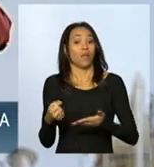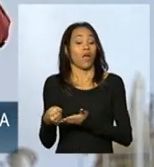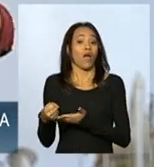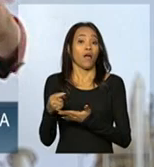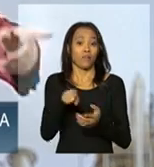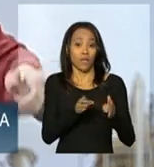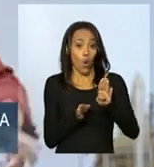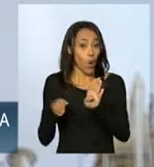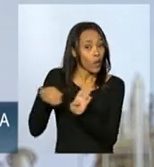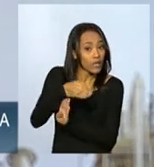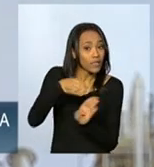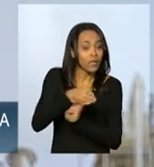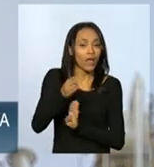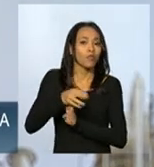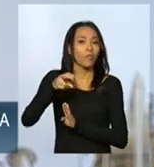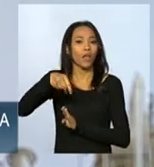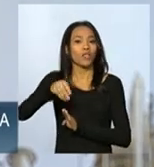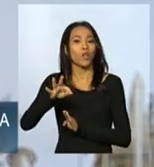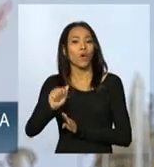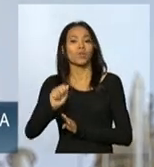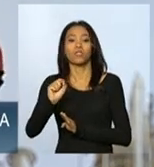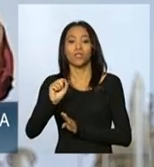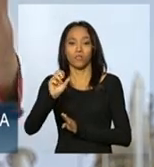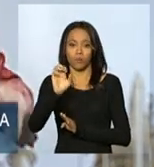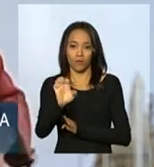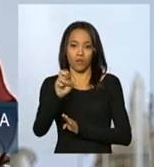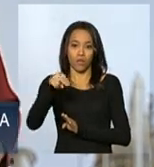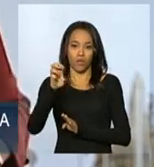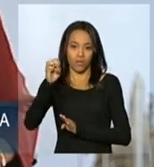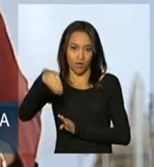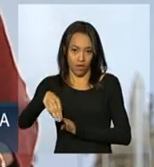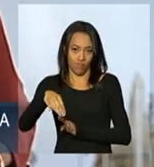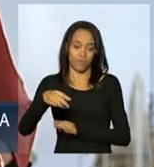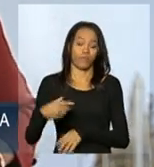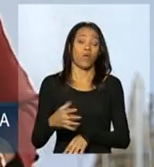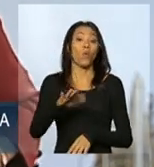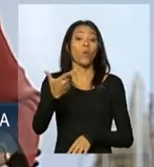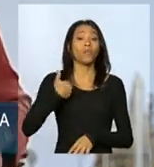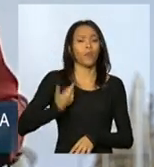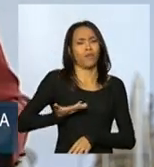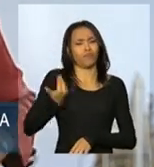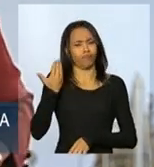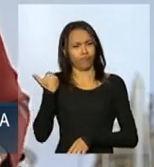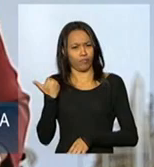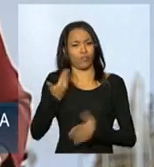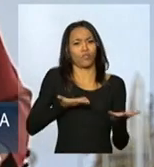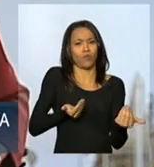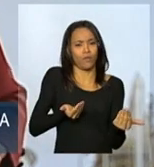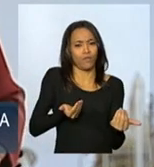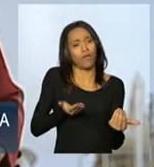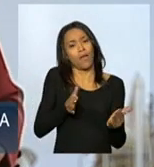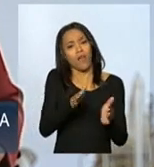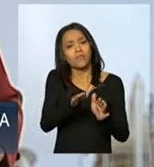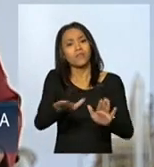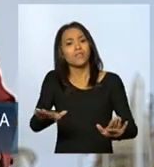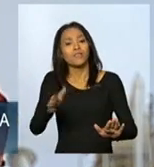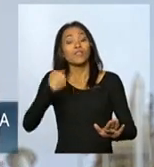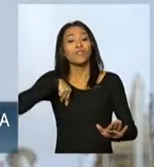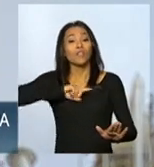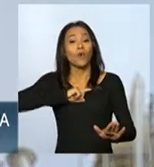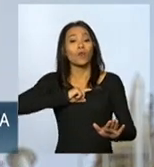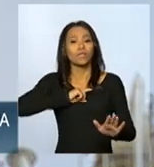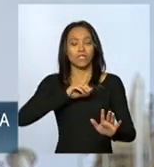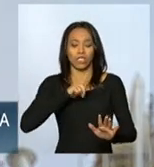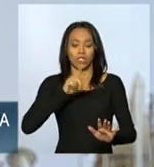Quando eu tinha a idade de muitos jovens aqui, lá se vão muitos anos, era assim que a gente fazia vestibular.